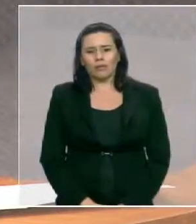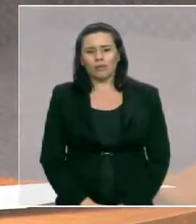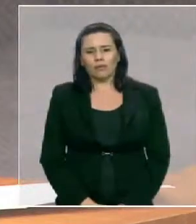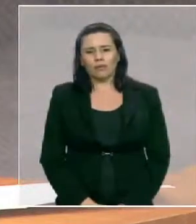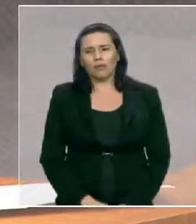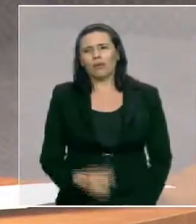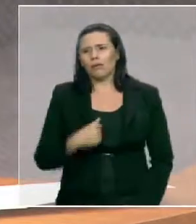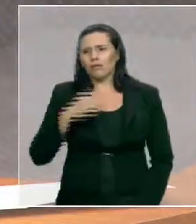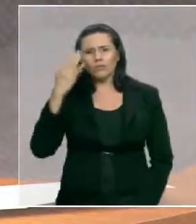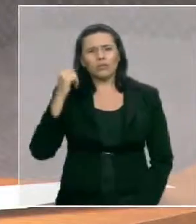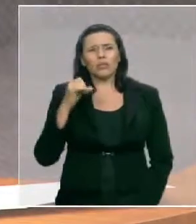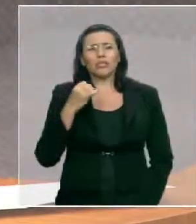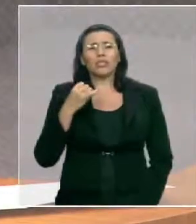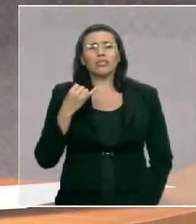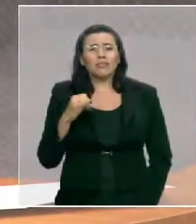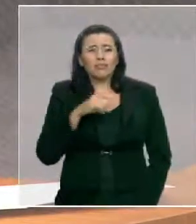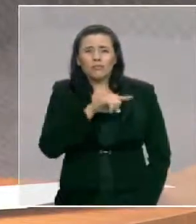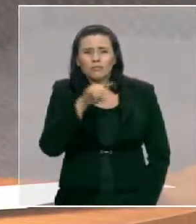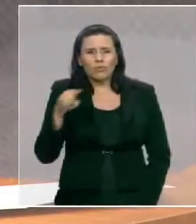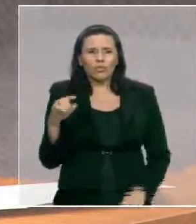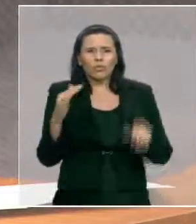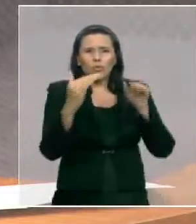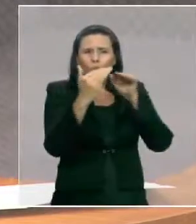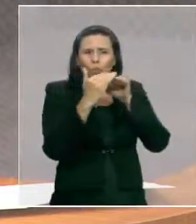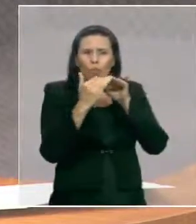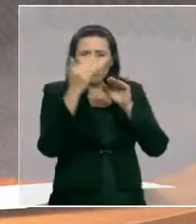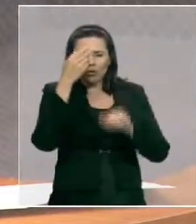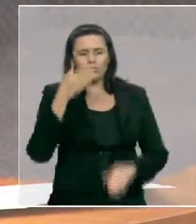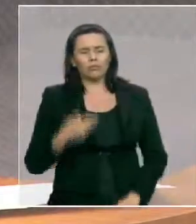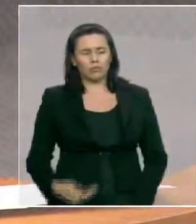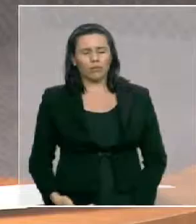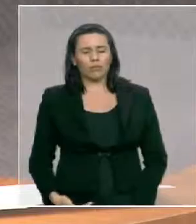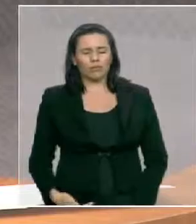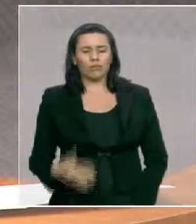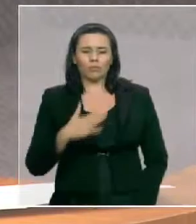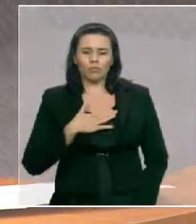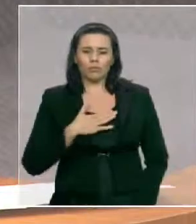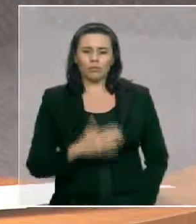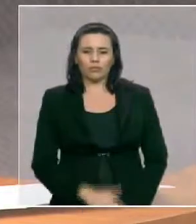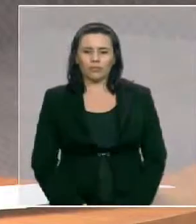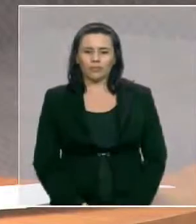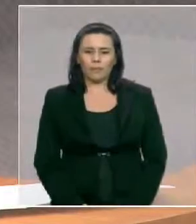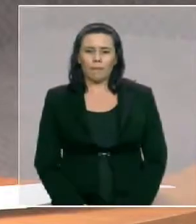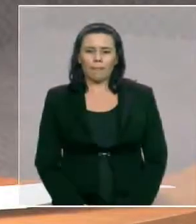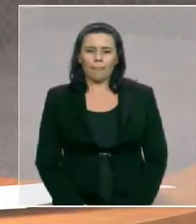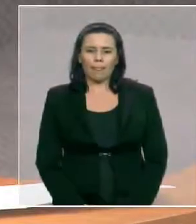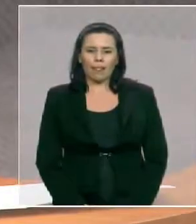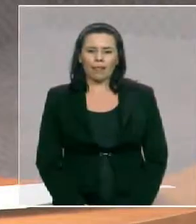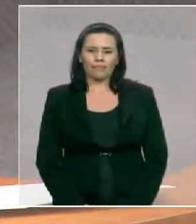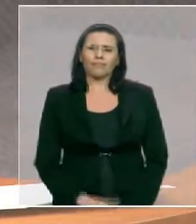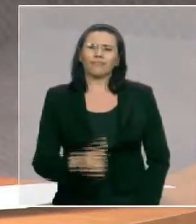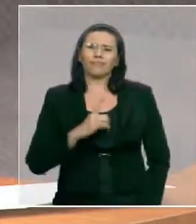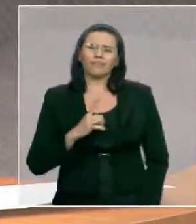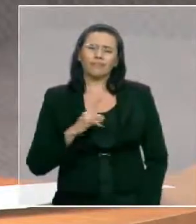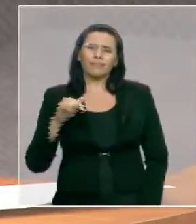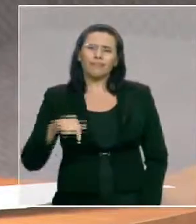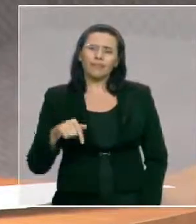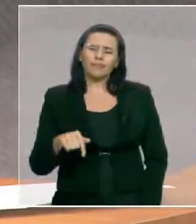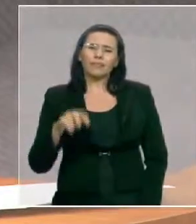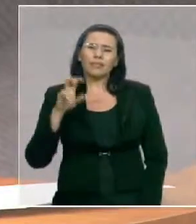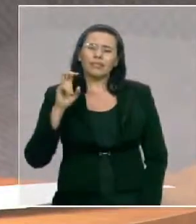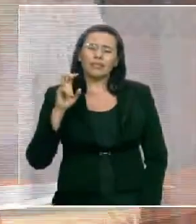deputado Wellington, da gravidade do que é ter 5 UPAs em São Luís